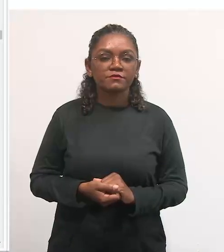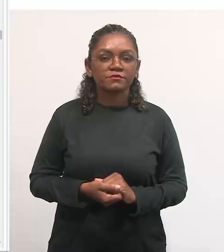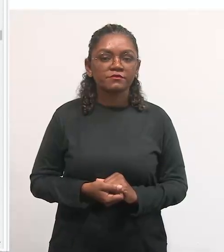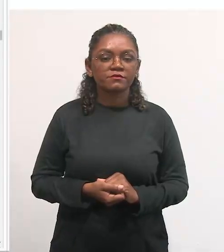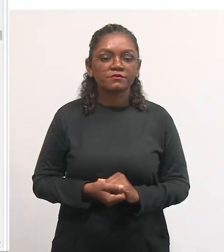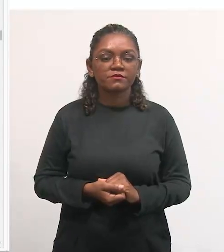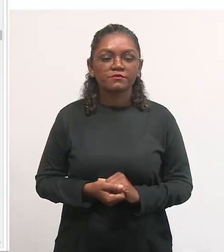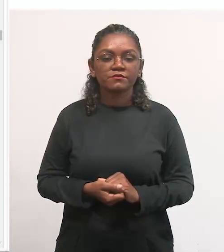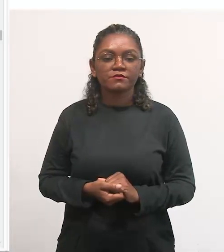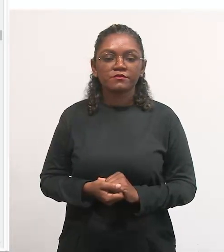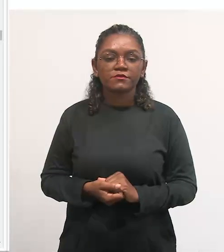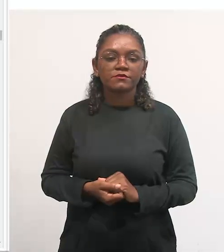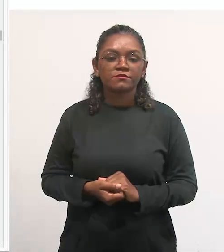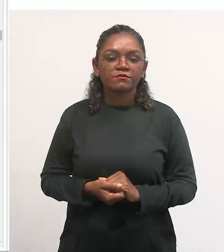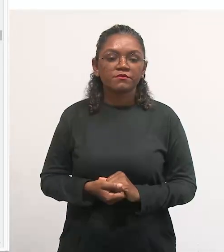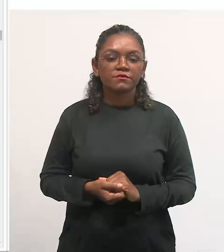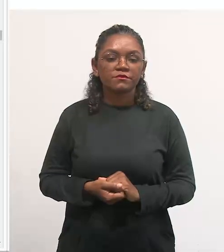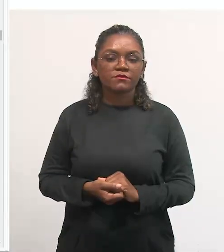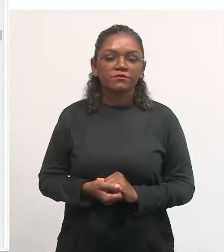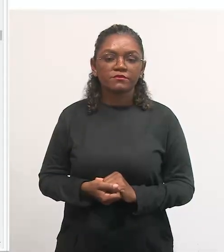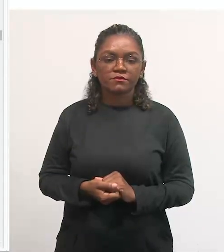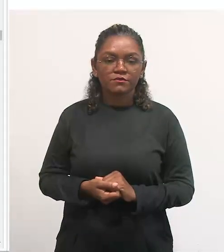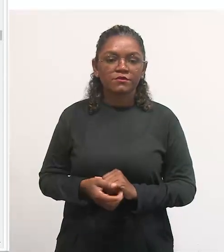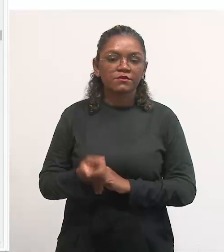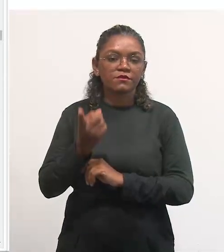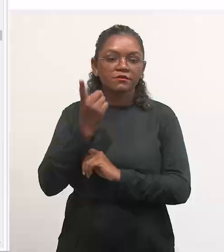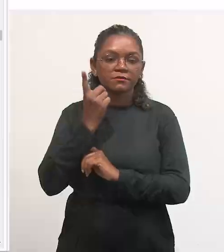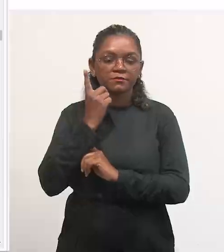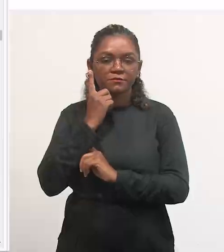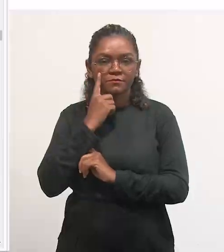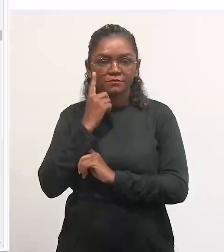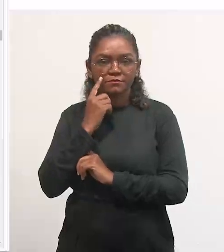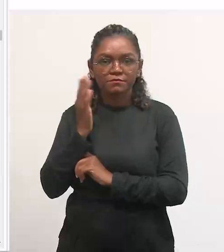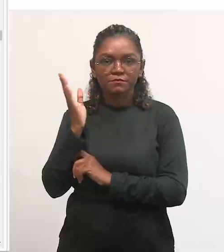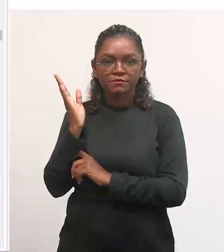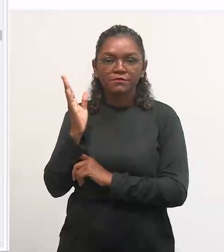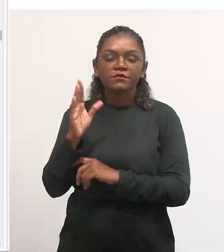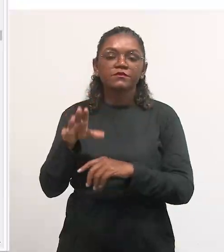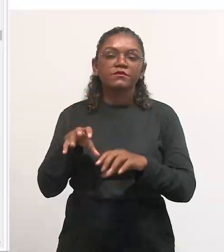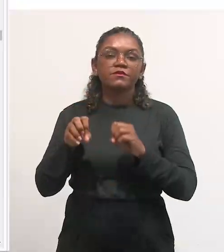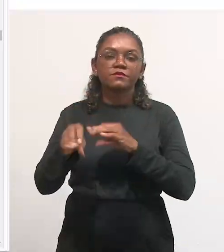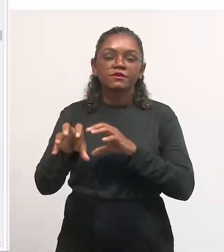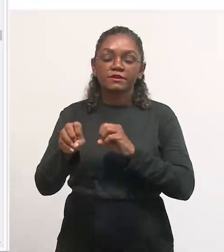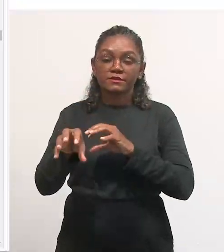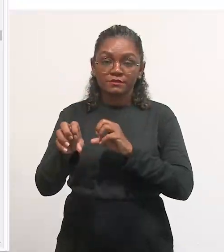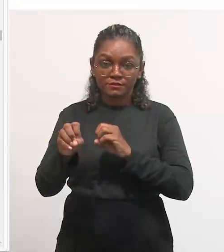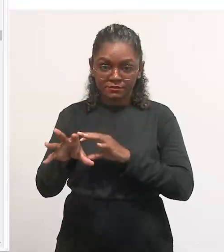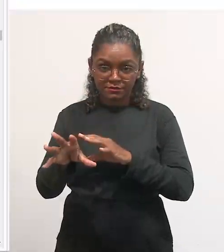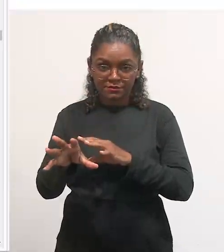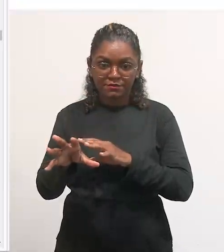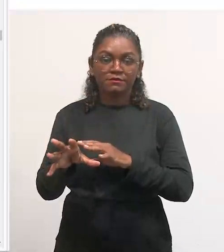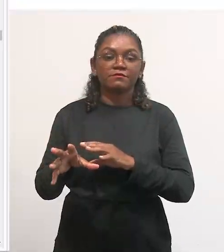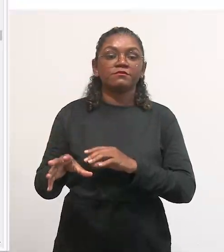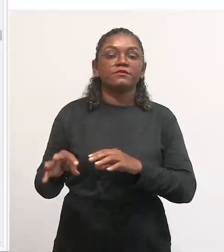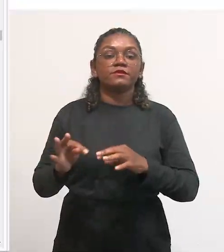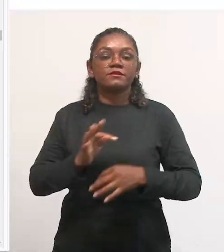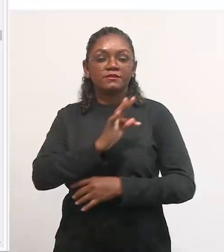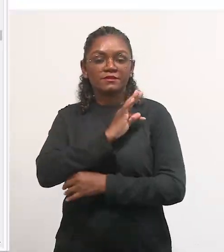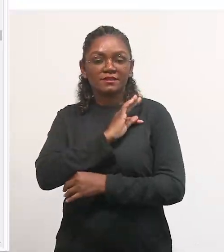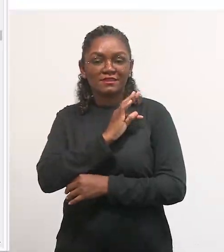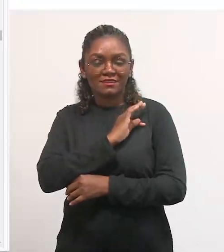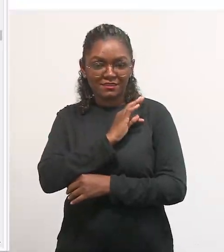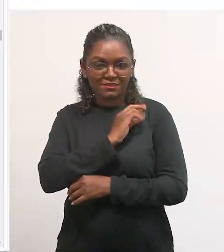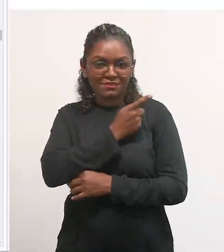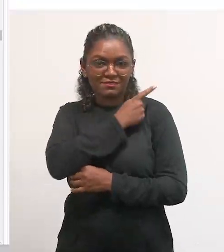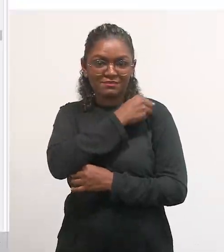36A, da educação profissional técnica de nível médio. Então, o artigo 36A vai dizer o quê? Que a educação técnica